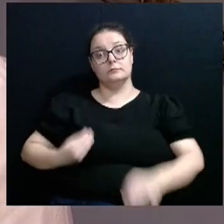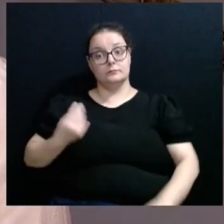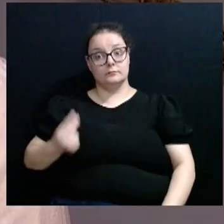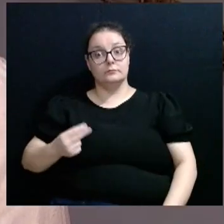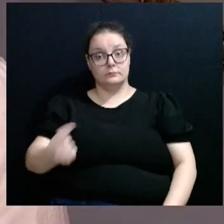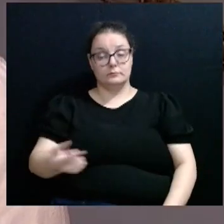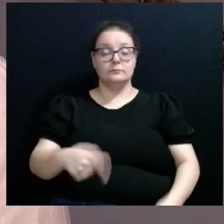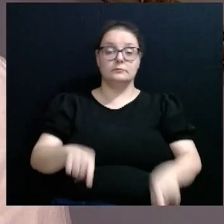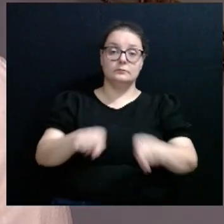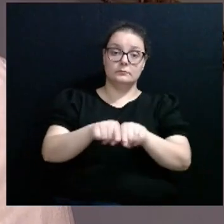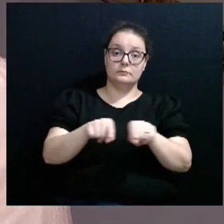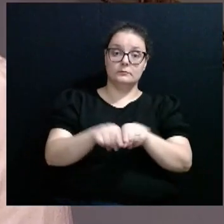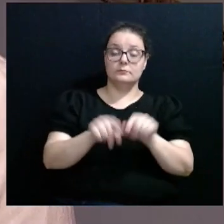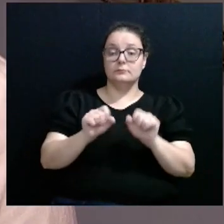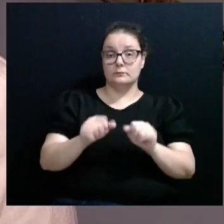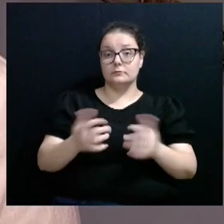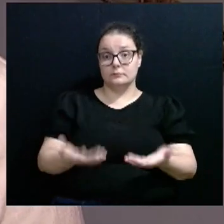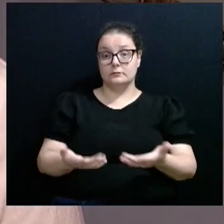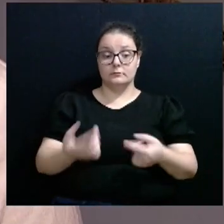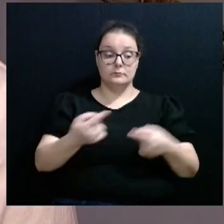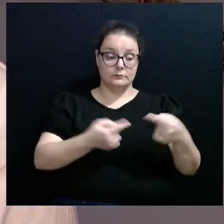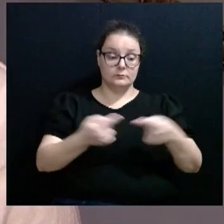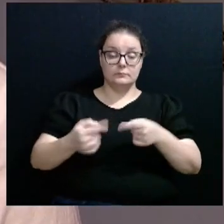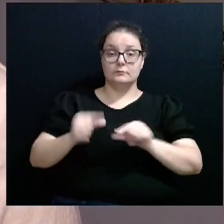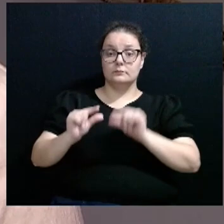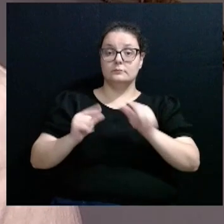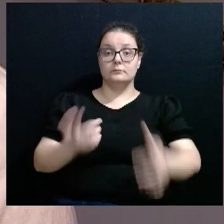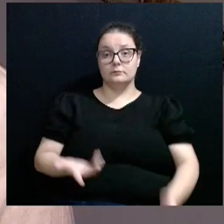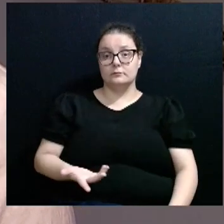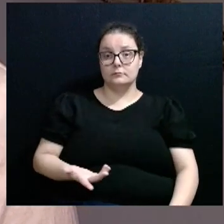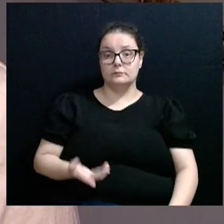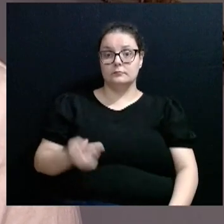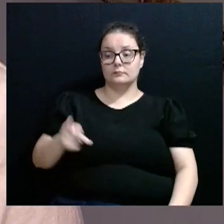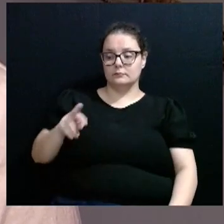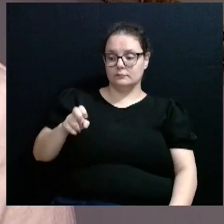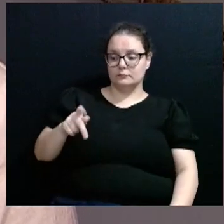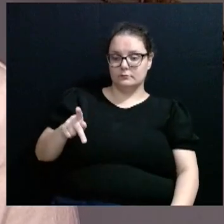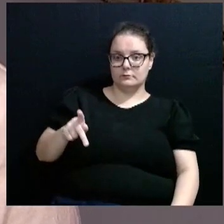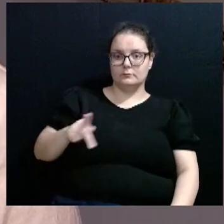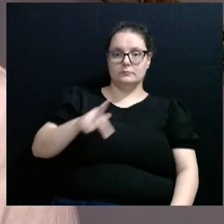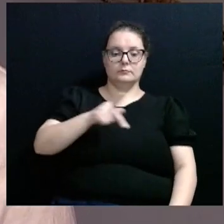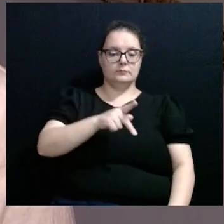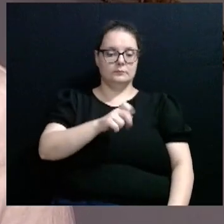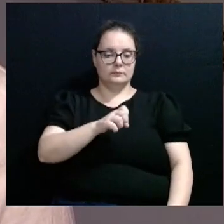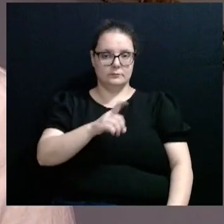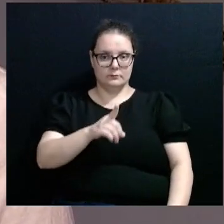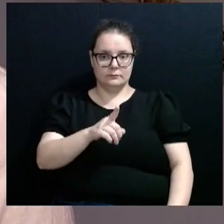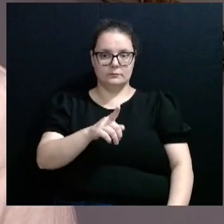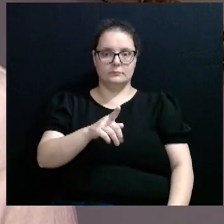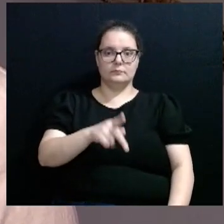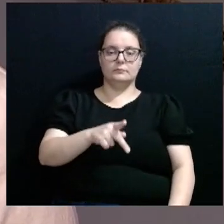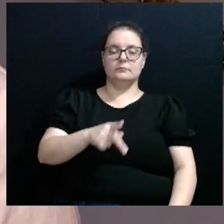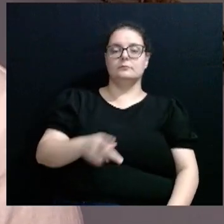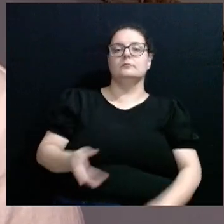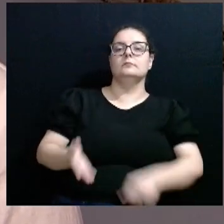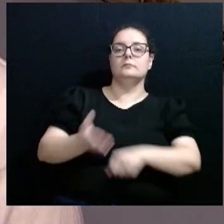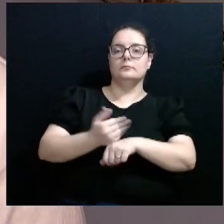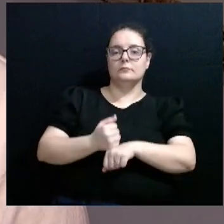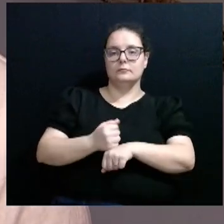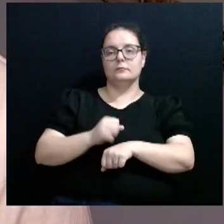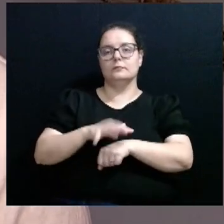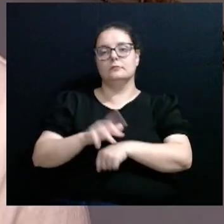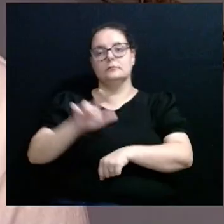possa discutir um pouco sobre PrEP e PEP, né, que é a profilaxia pré-exposição e a profilaxia